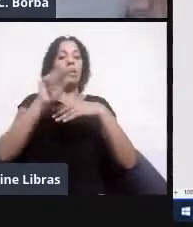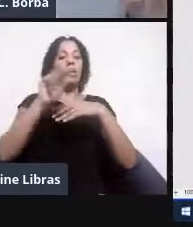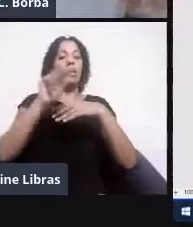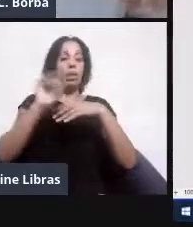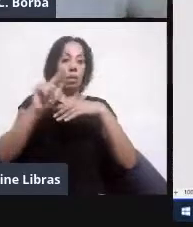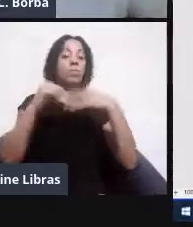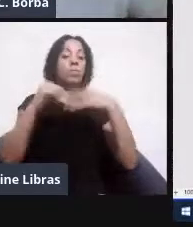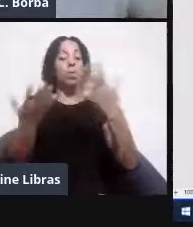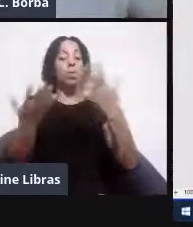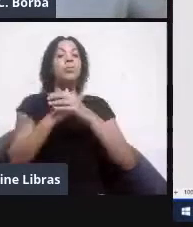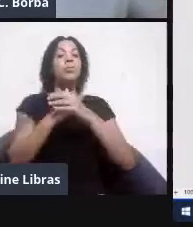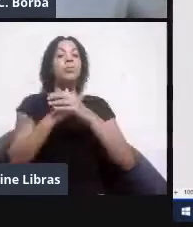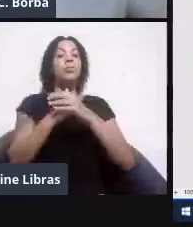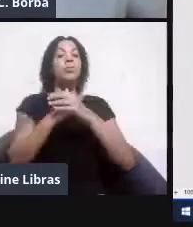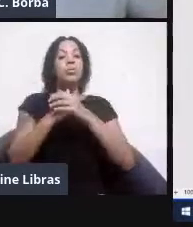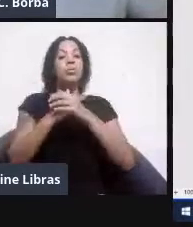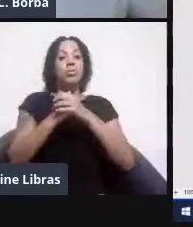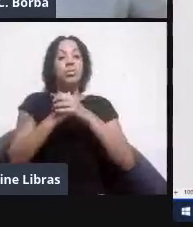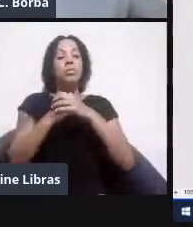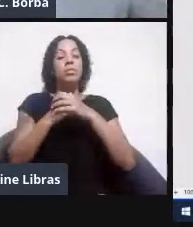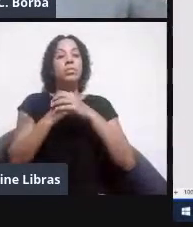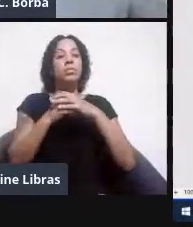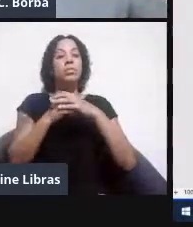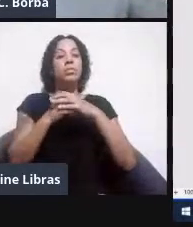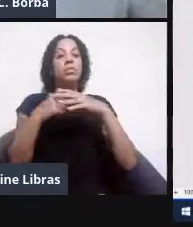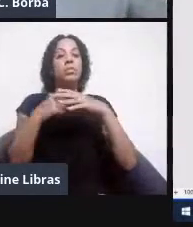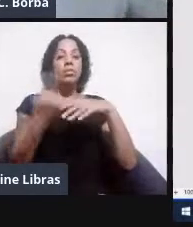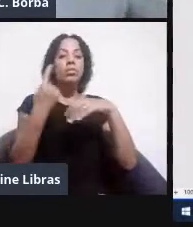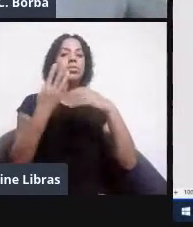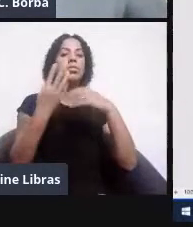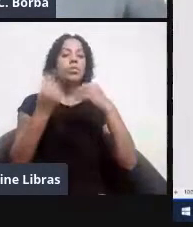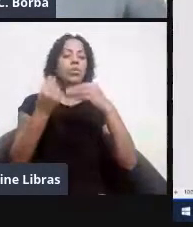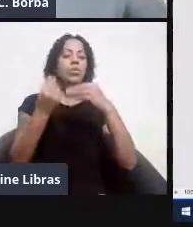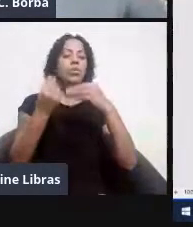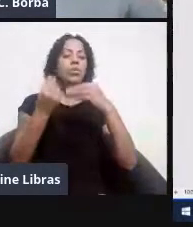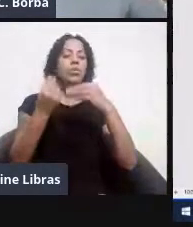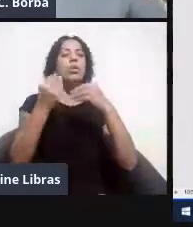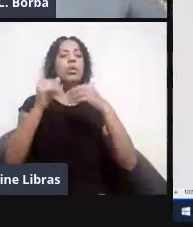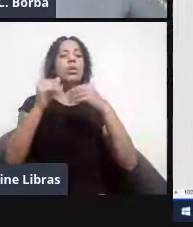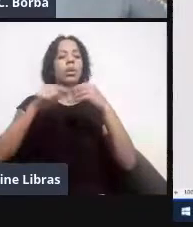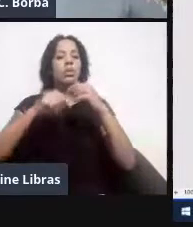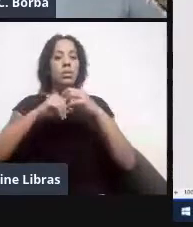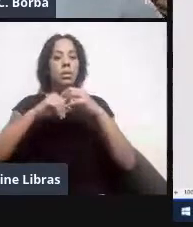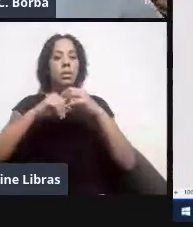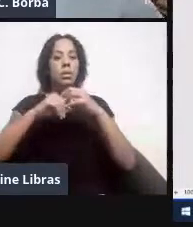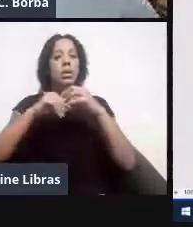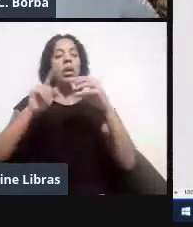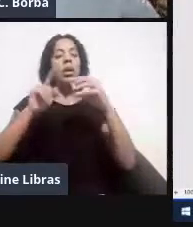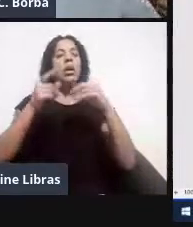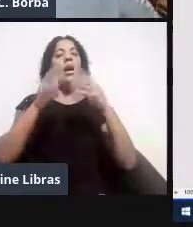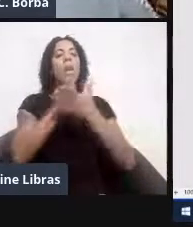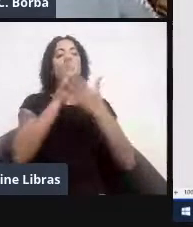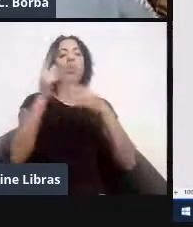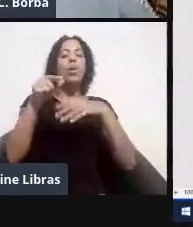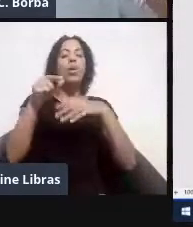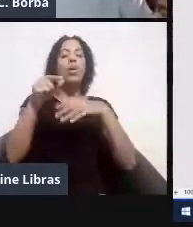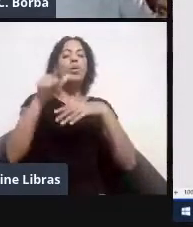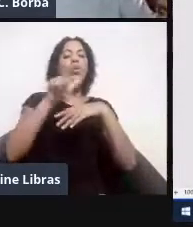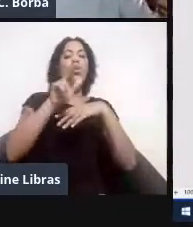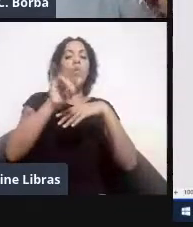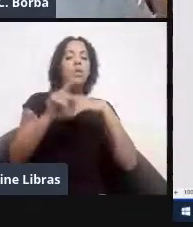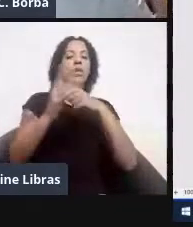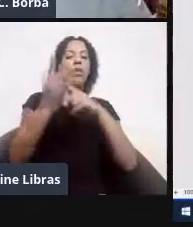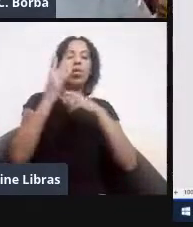softwares, envolvendo tudo que o Zoltilavska nos mostrou semana passada sobre o progresso do GeoGebra, mas mostrando